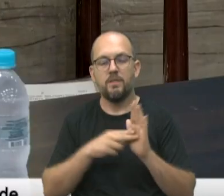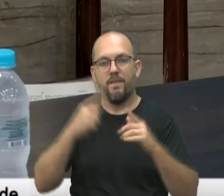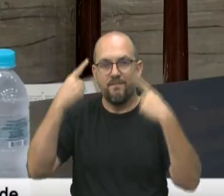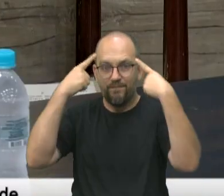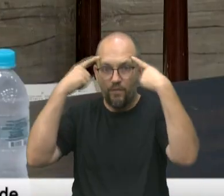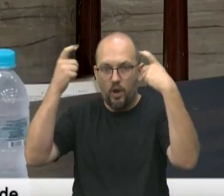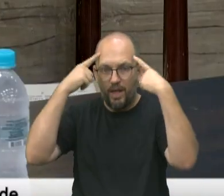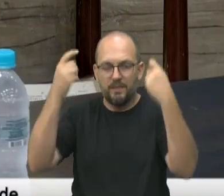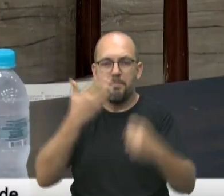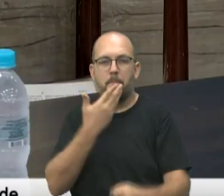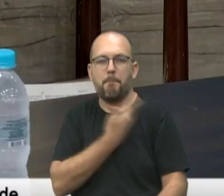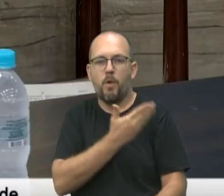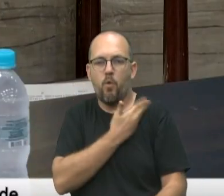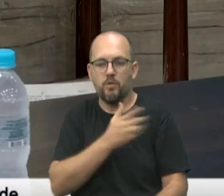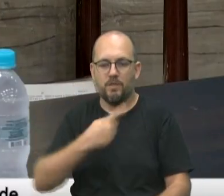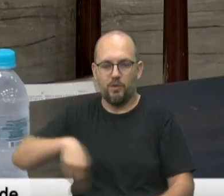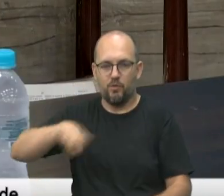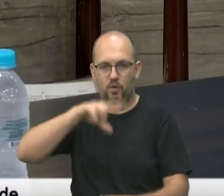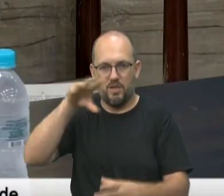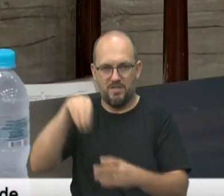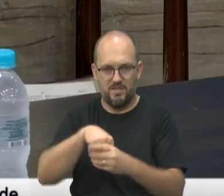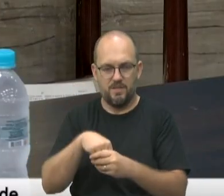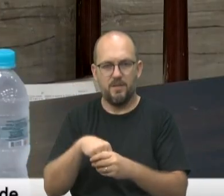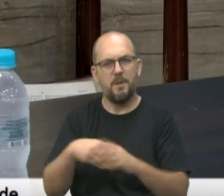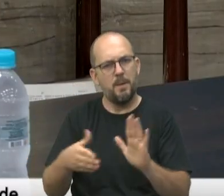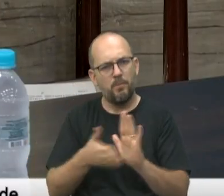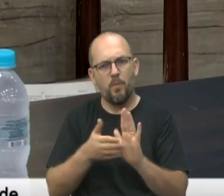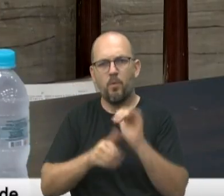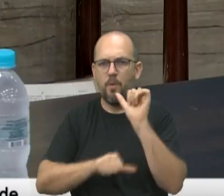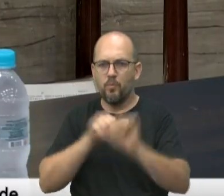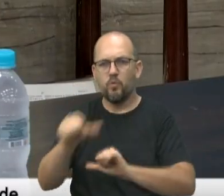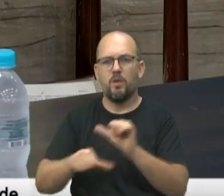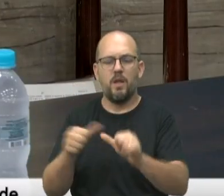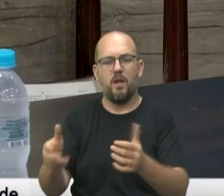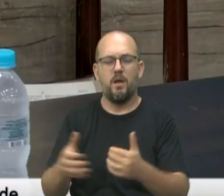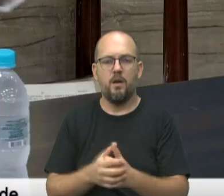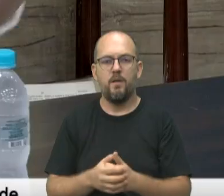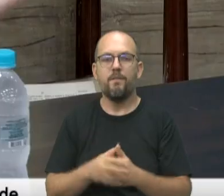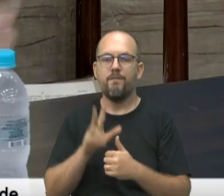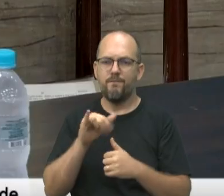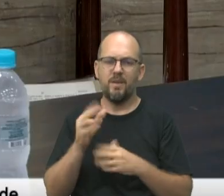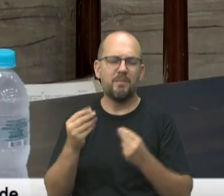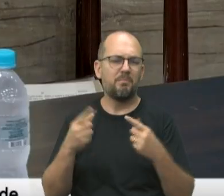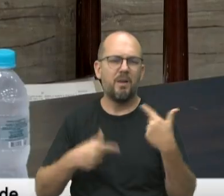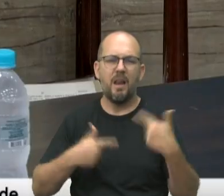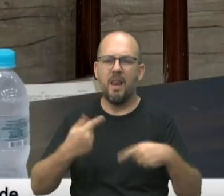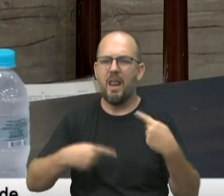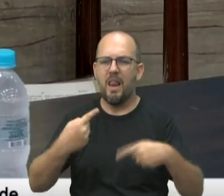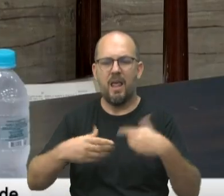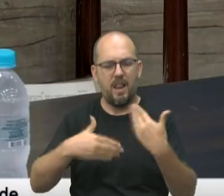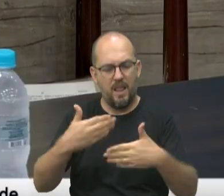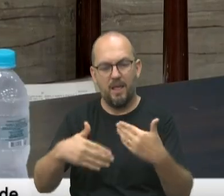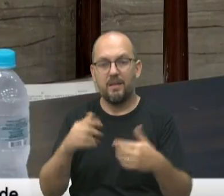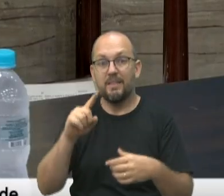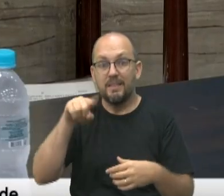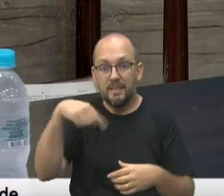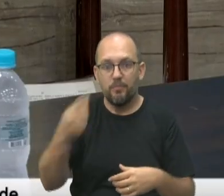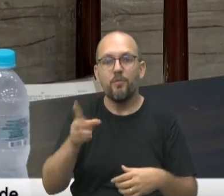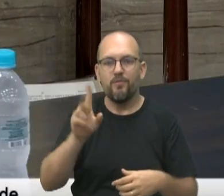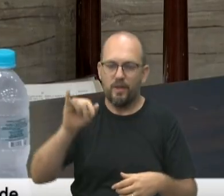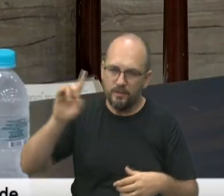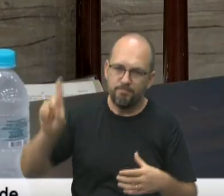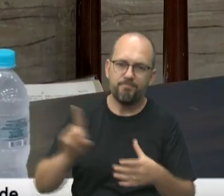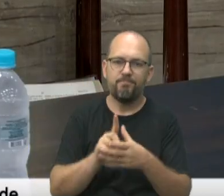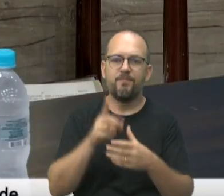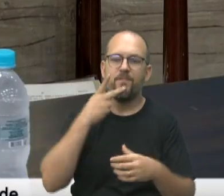e o preconceito ao qual a gente é submetido, se propor a mudar. E daí vai ter muita batalha para fazer, porque depois disso a gente vai ter que falar que